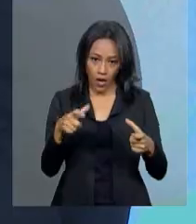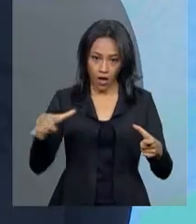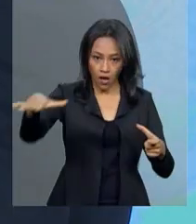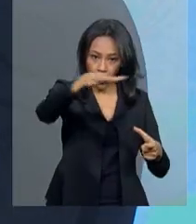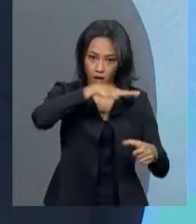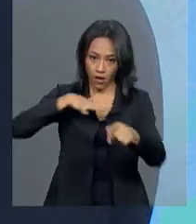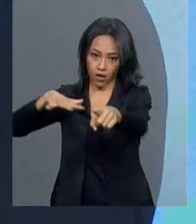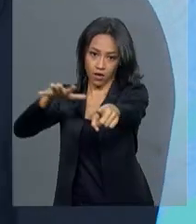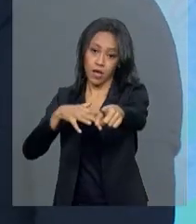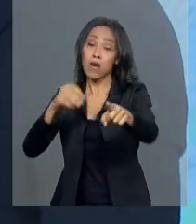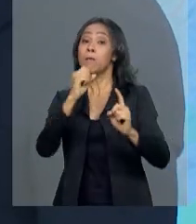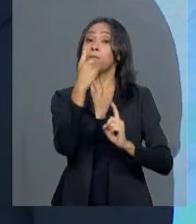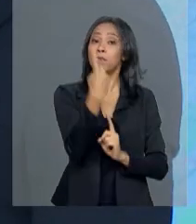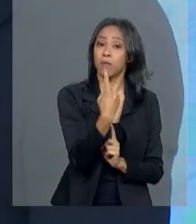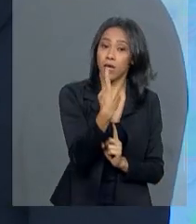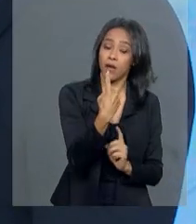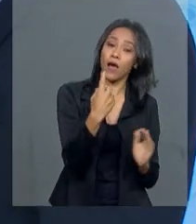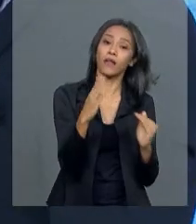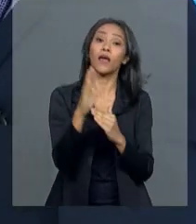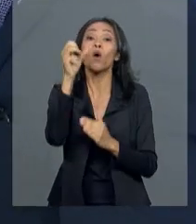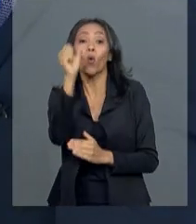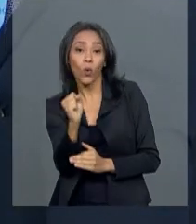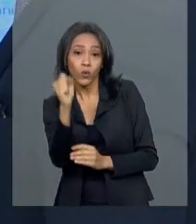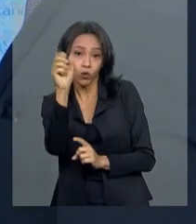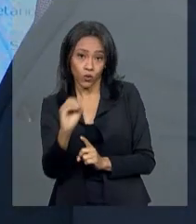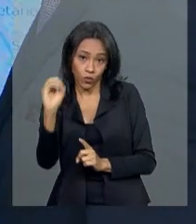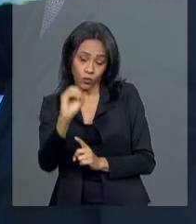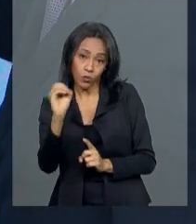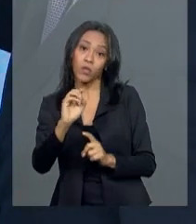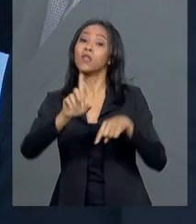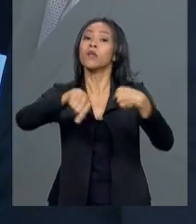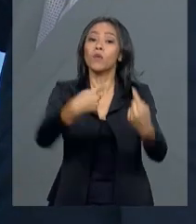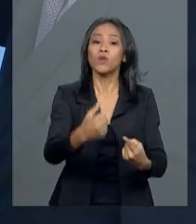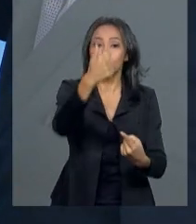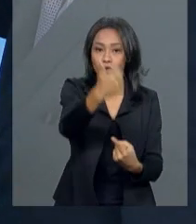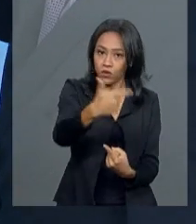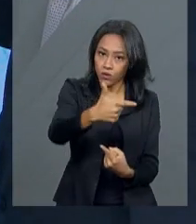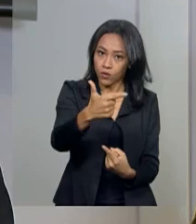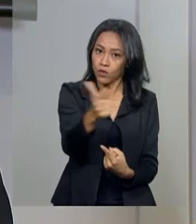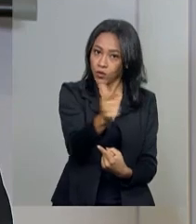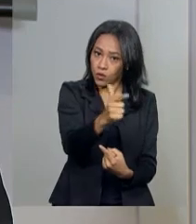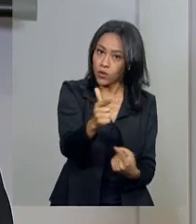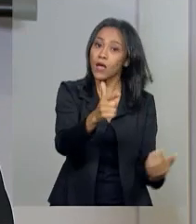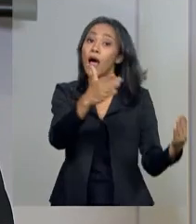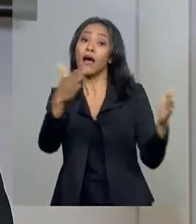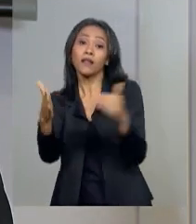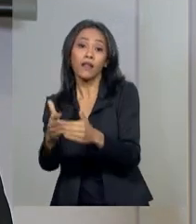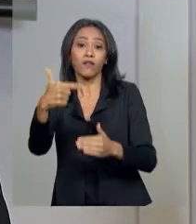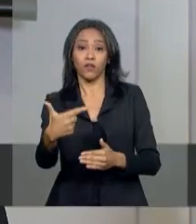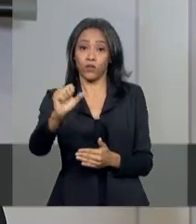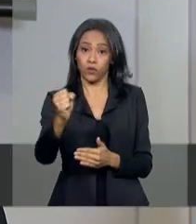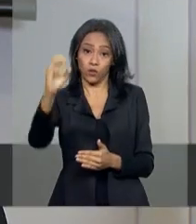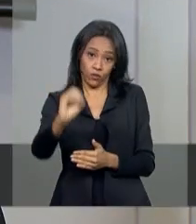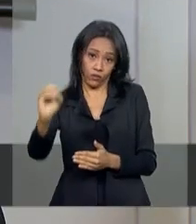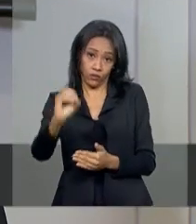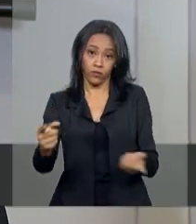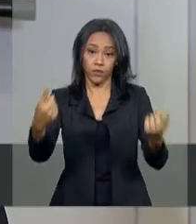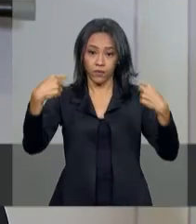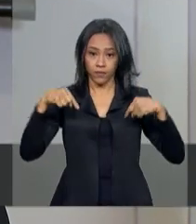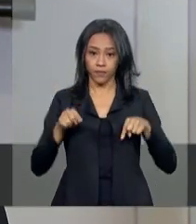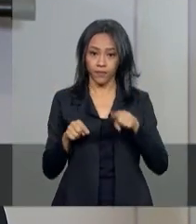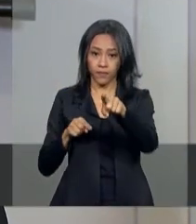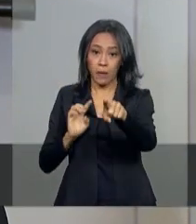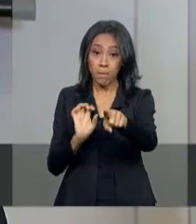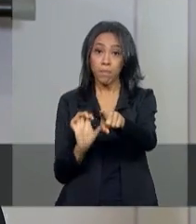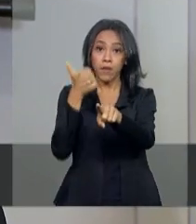1º a 8 de outubro, já no segundo turno, de 22 a 28 de outubro. É a primeira vez que nós criamos um centro